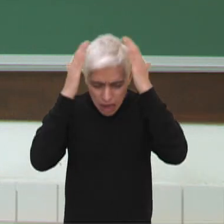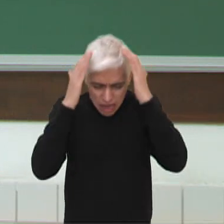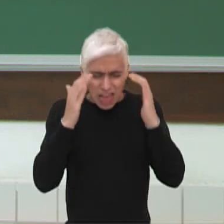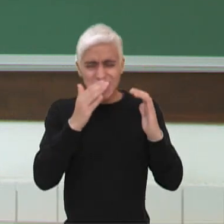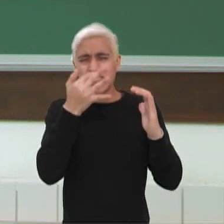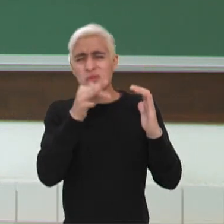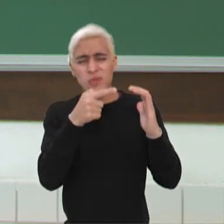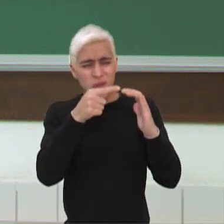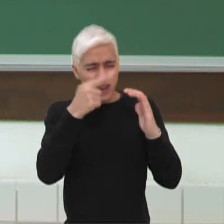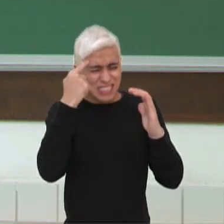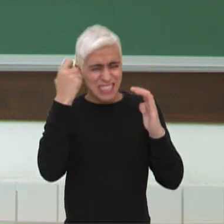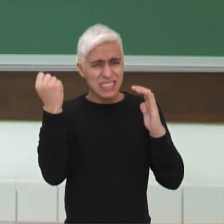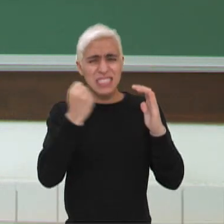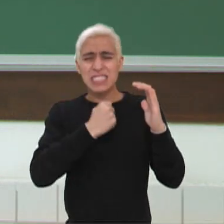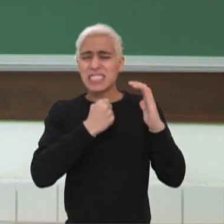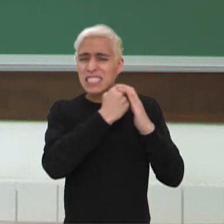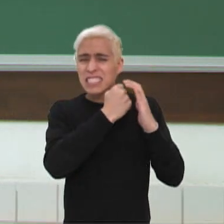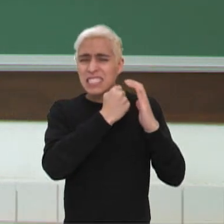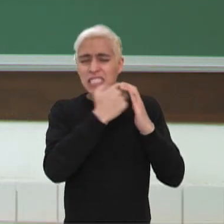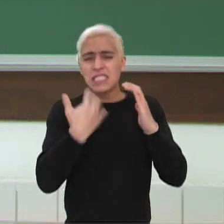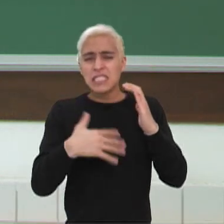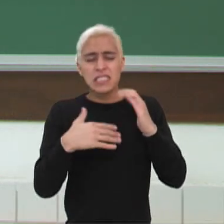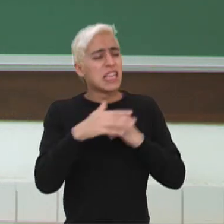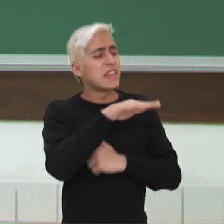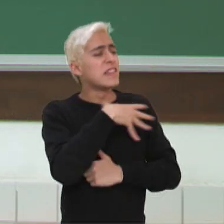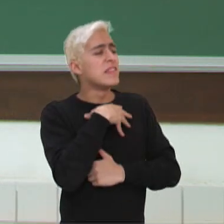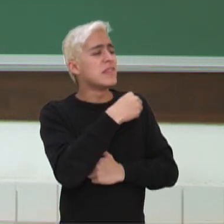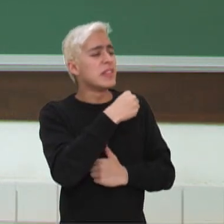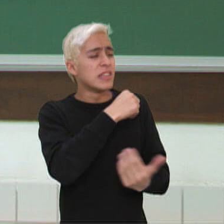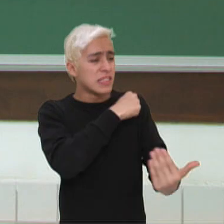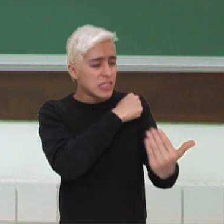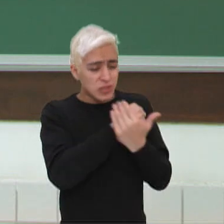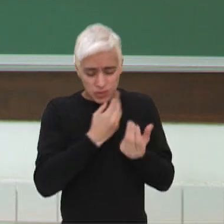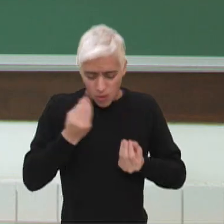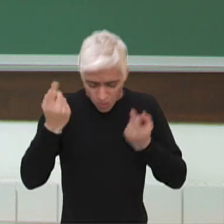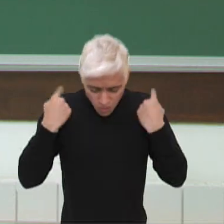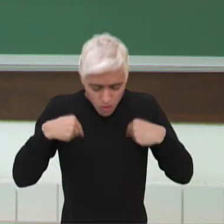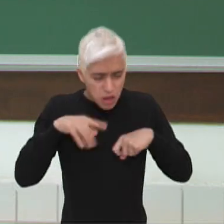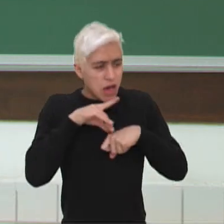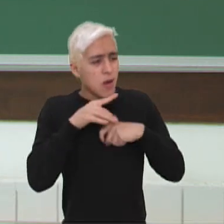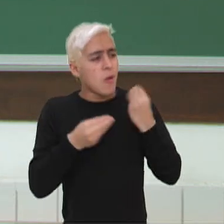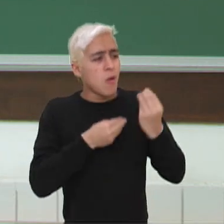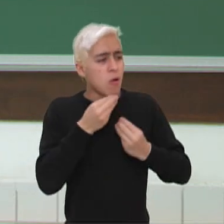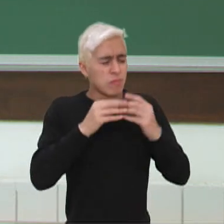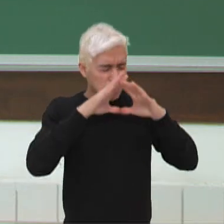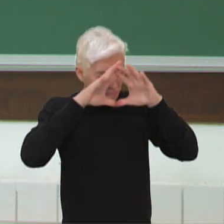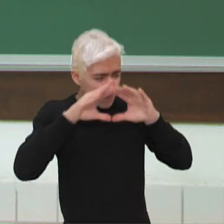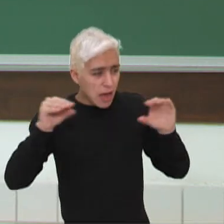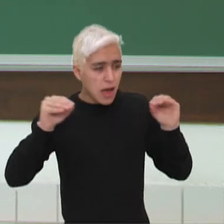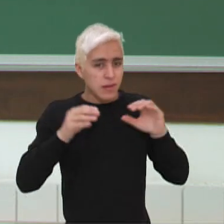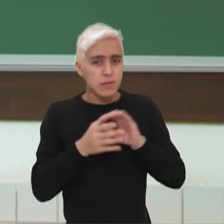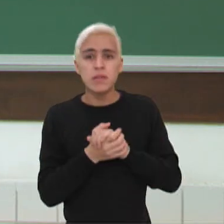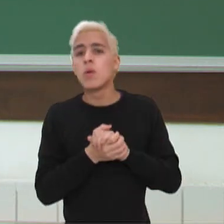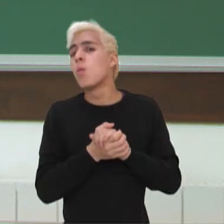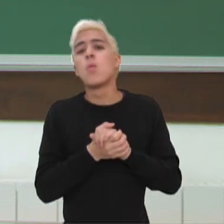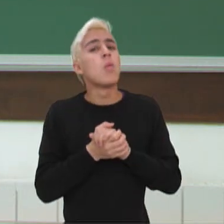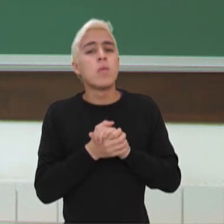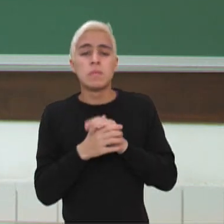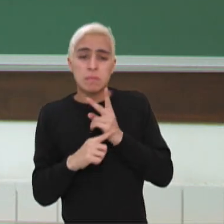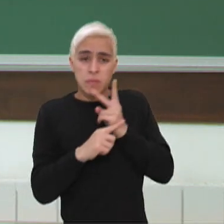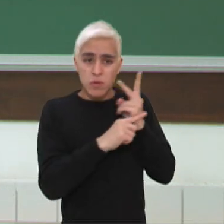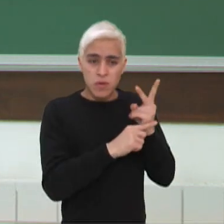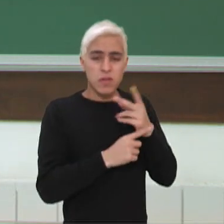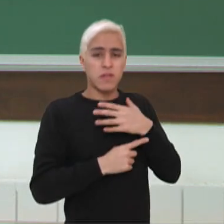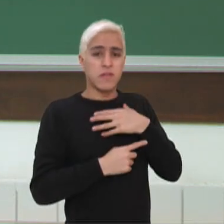cabeça, uma enxaqueca. E ele resolveu conversar com um dos seus filhos para ver o que poderia fazer para acabar com essa dor de cabeça. E ele justamente foi conversar